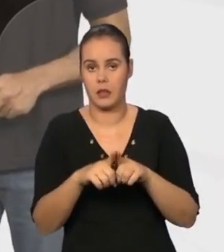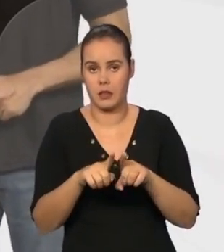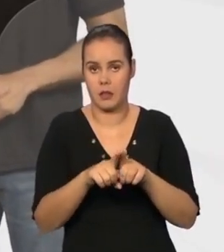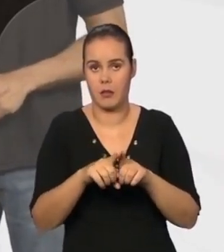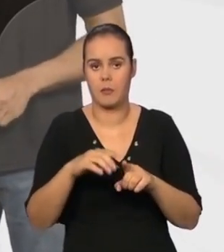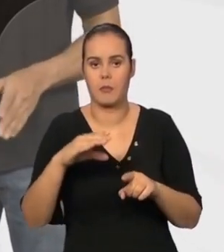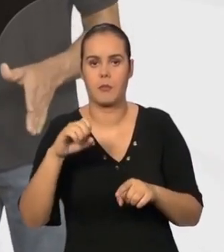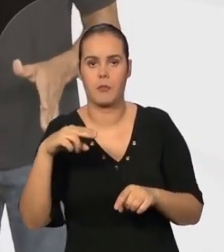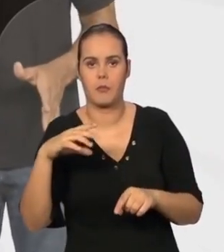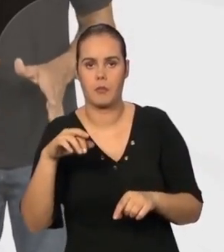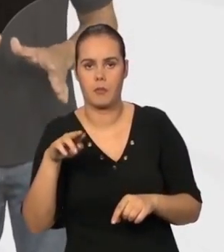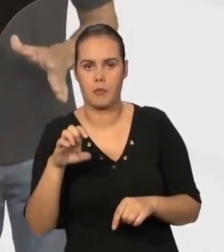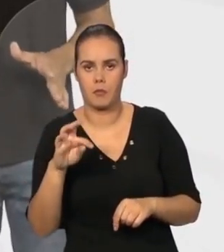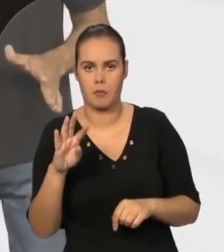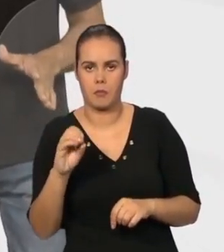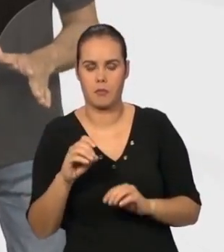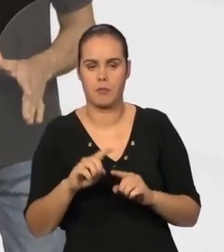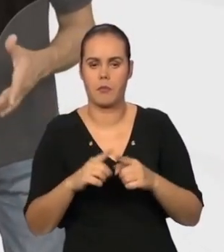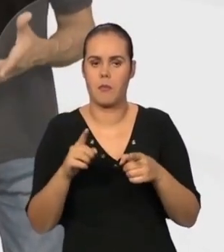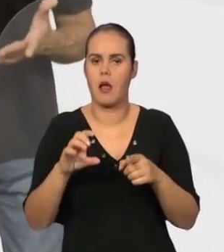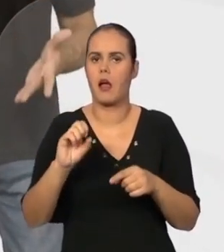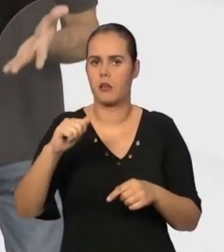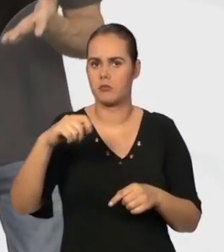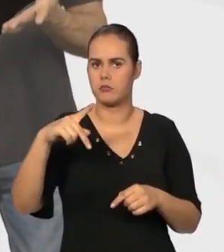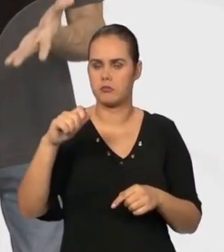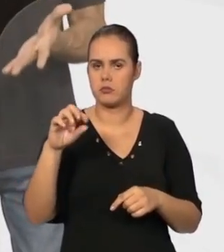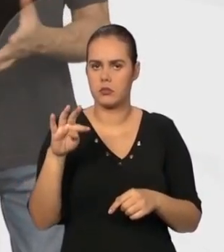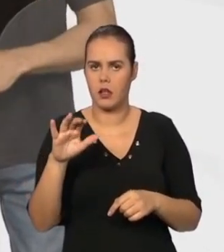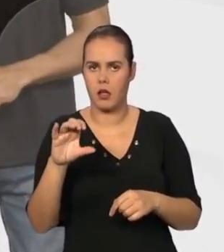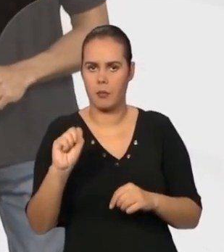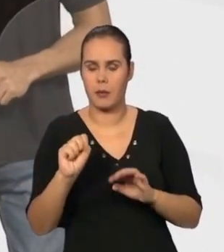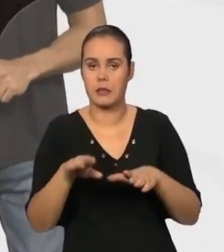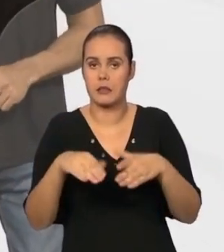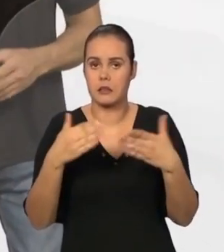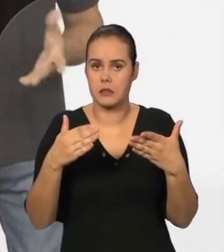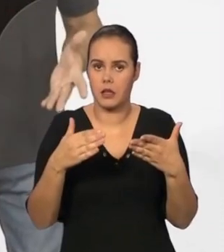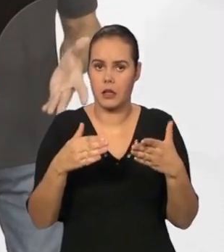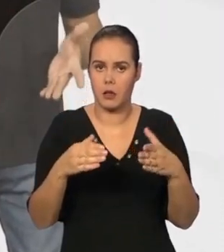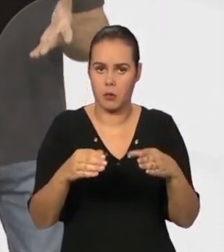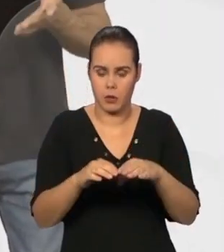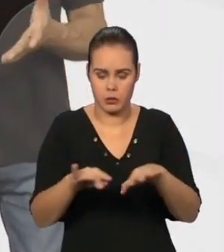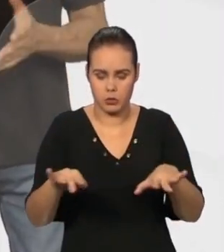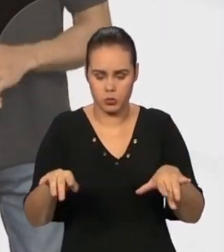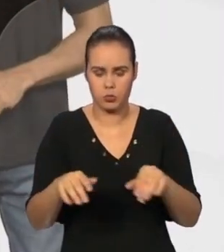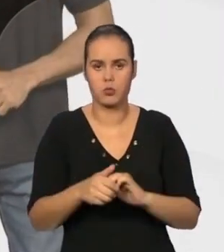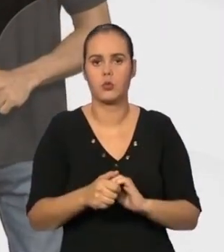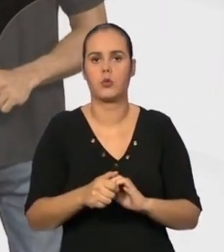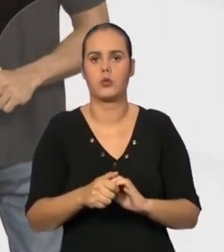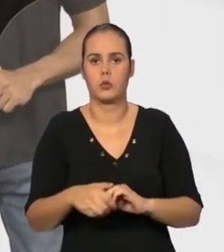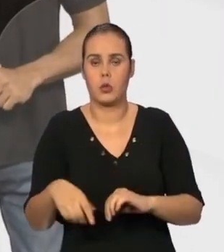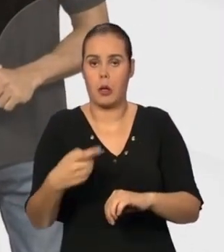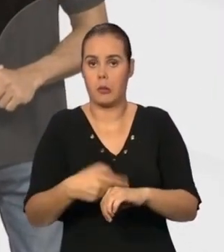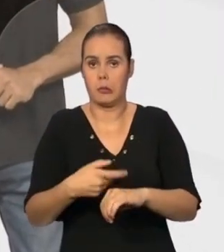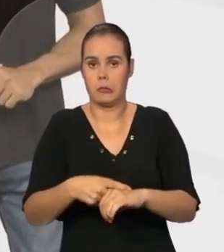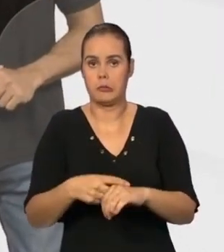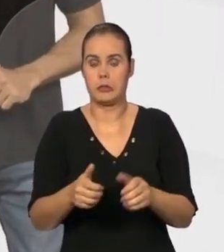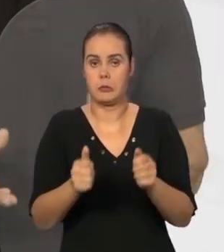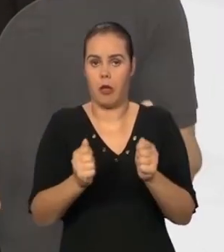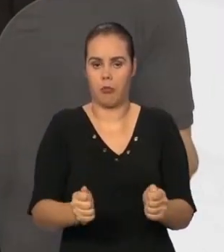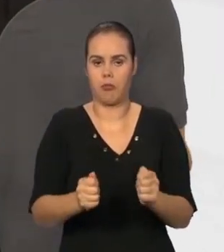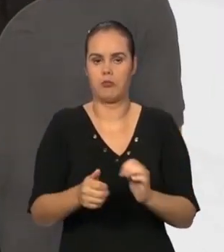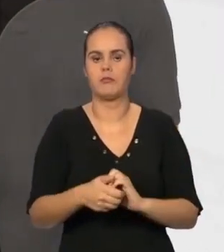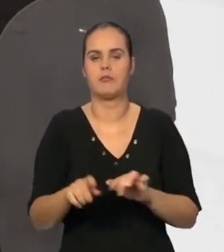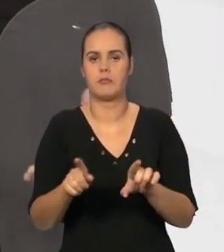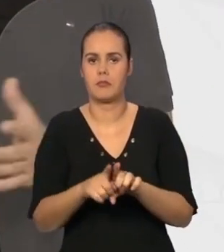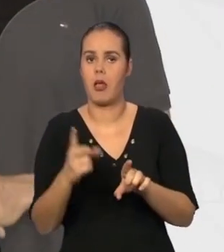são estruturas bastante usadas em situações em que o solo é mais firme, além de serem rápidas e baratas para serem executadas.